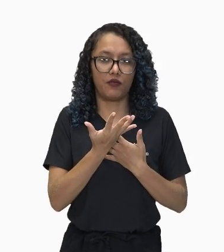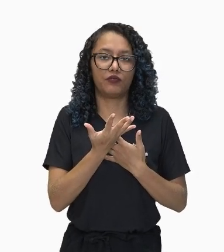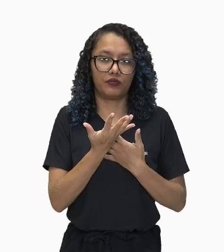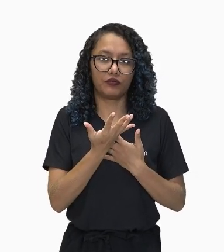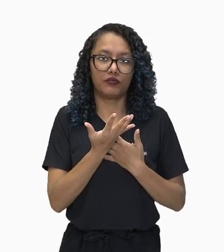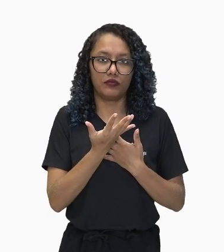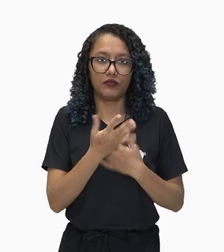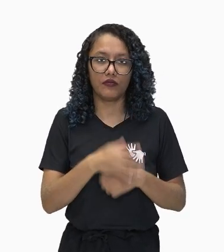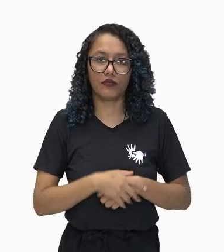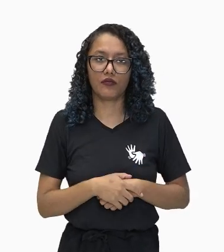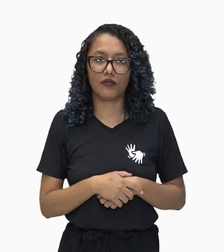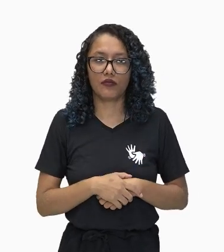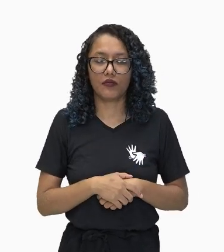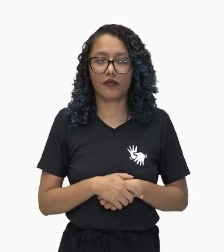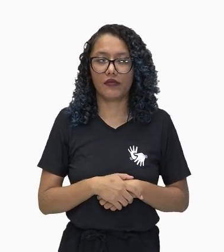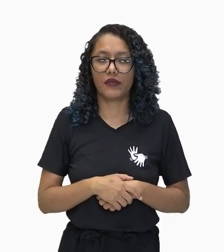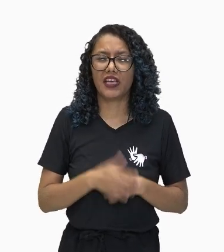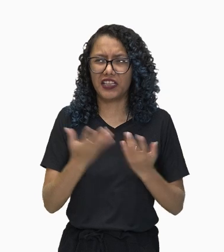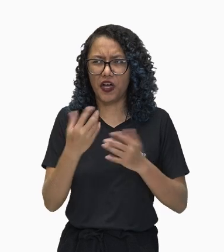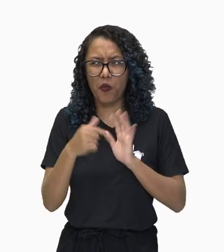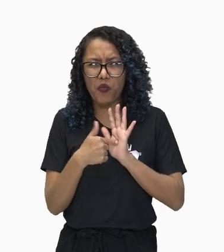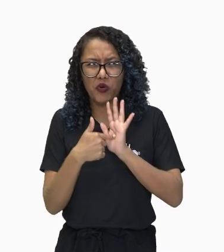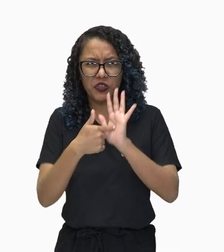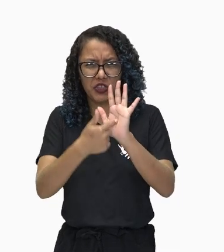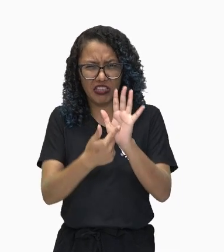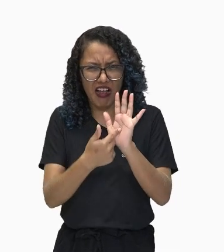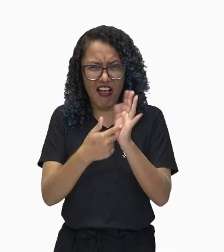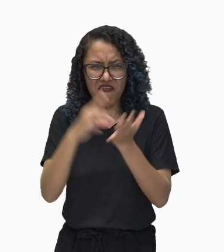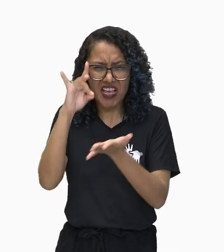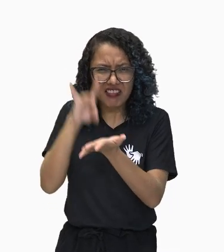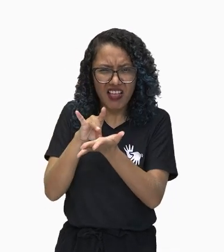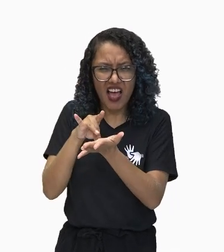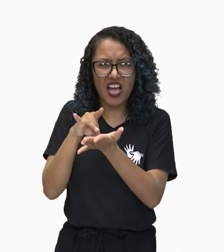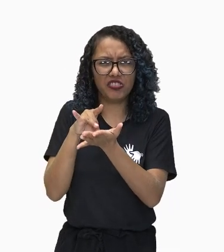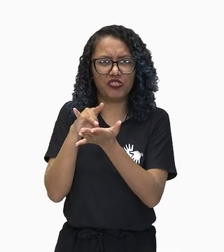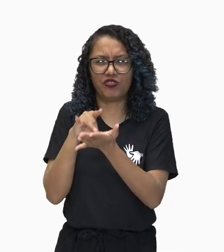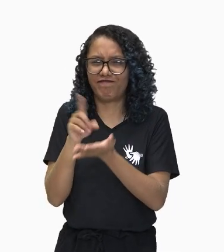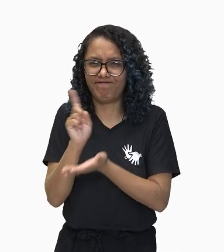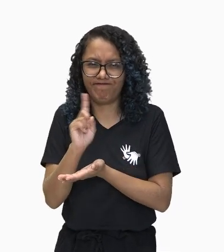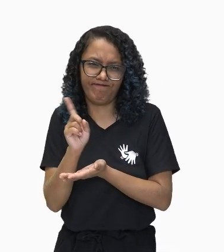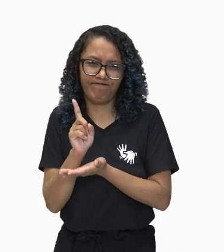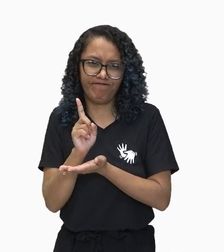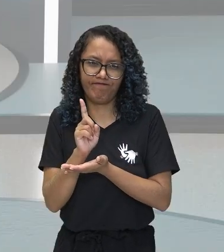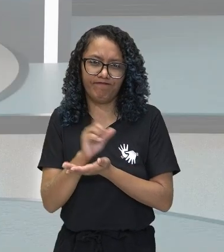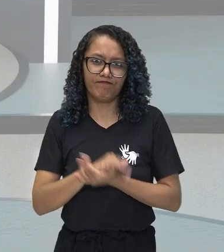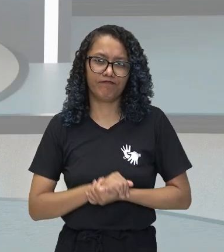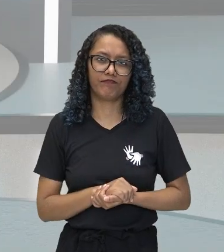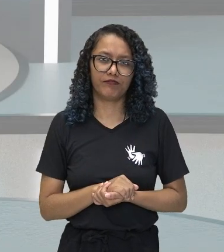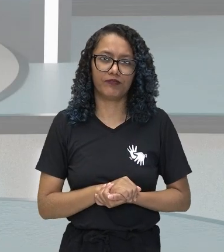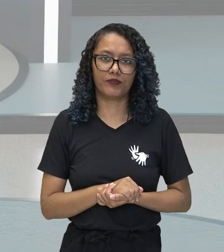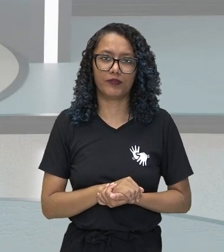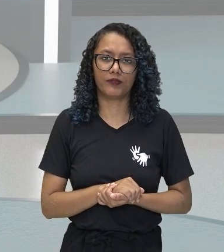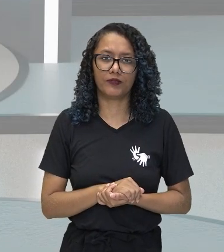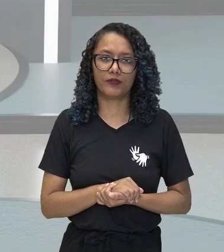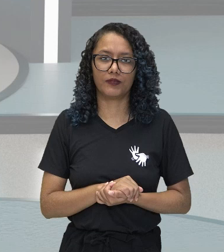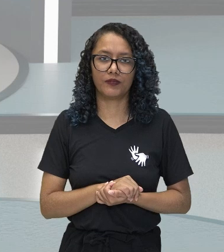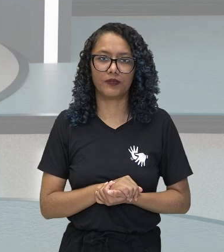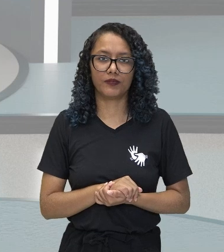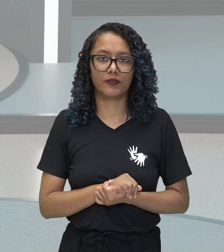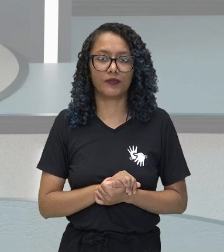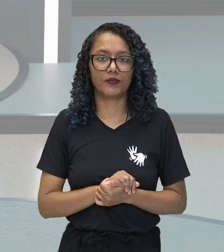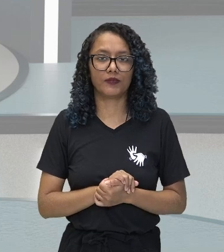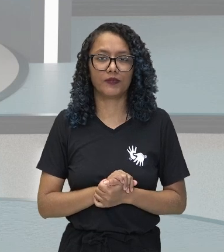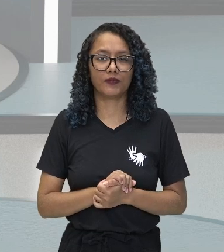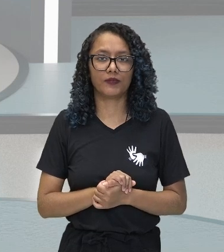abstracionismo ele se desprende da realidade. O artista abstracionismo ele não tem a intenção de fazer